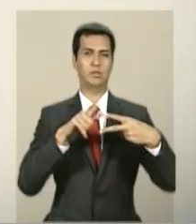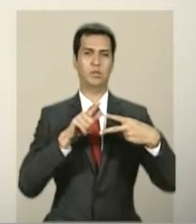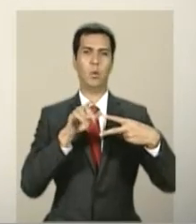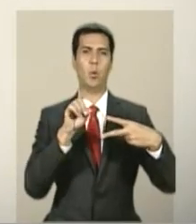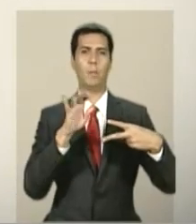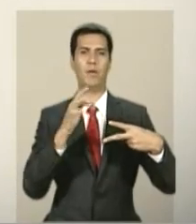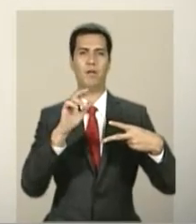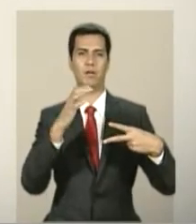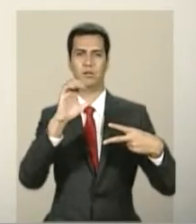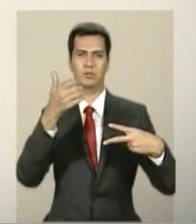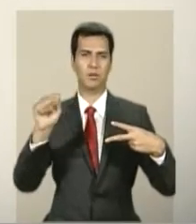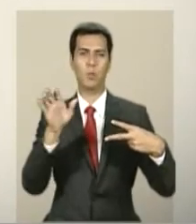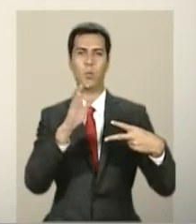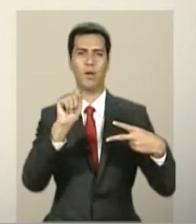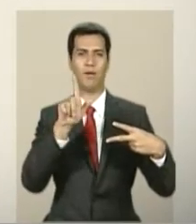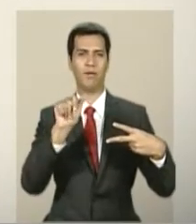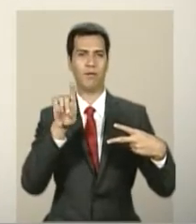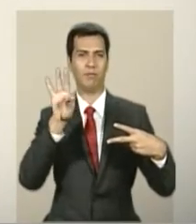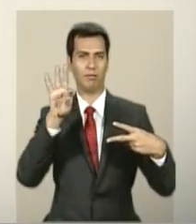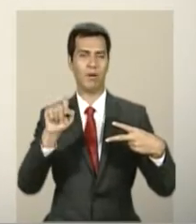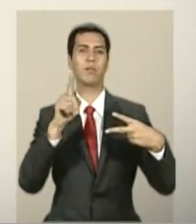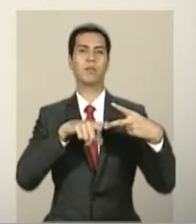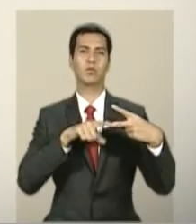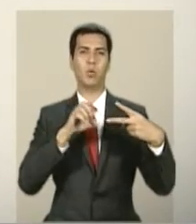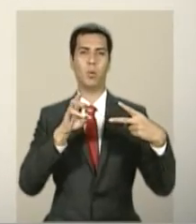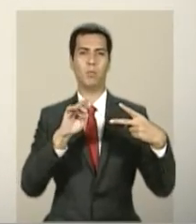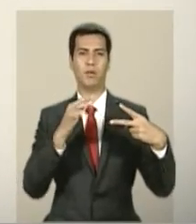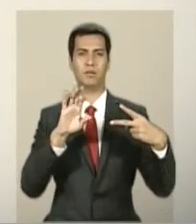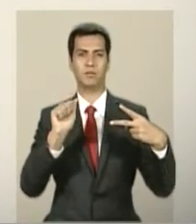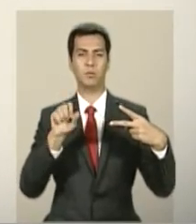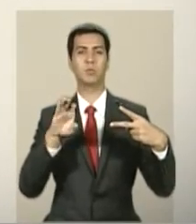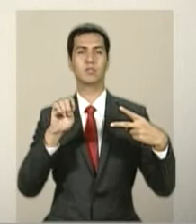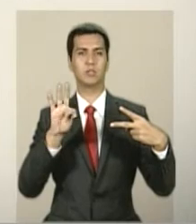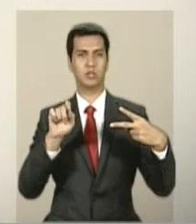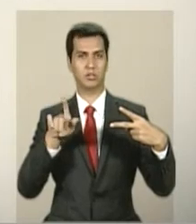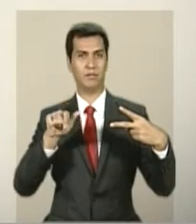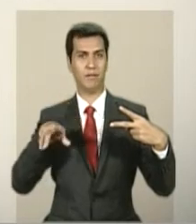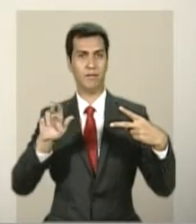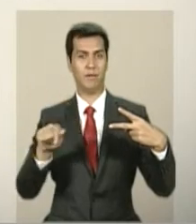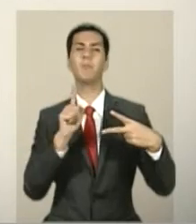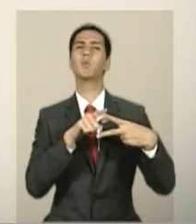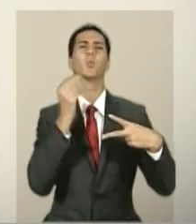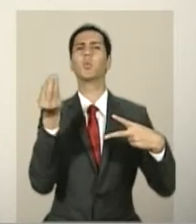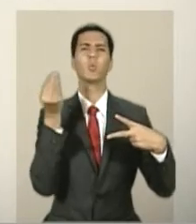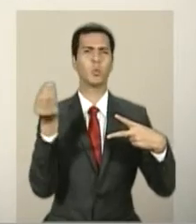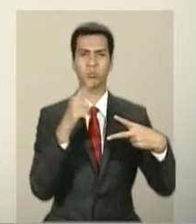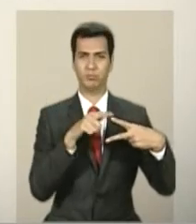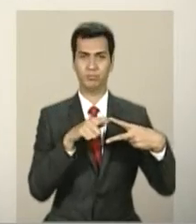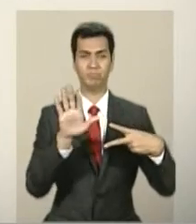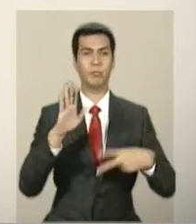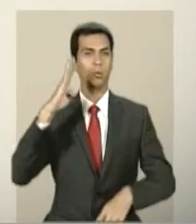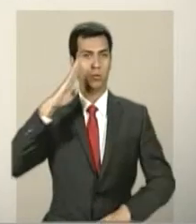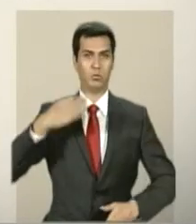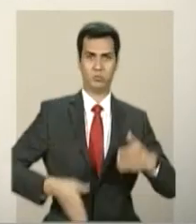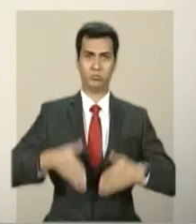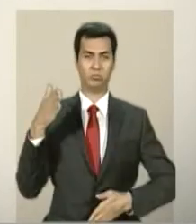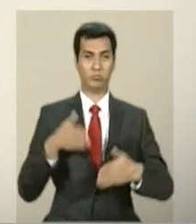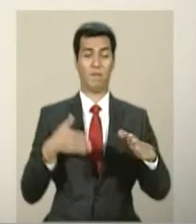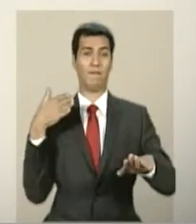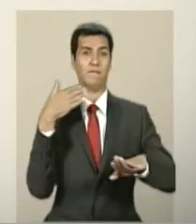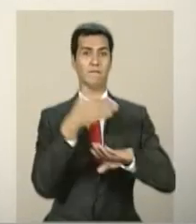a operação Ágata para você ter uma ideia funciona assim as forças armadas chegam de surpresa